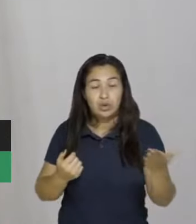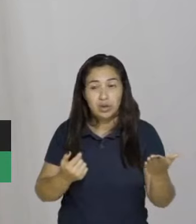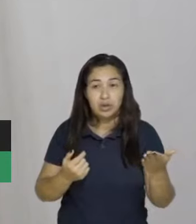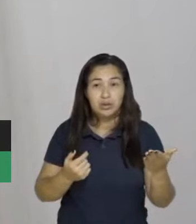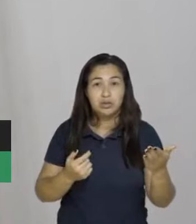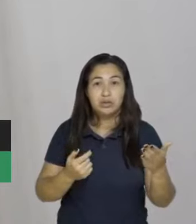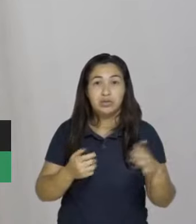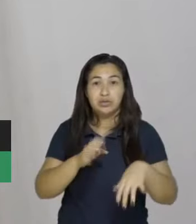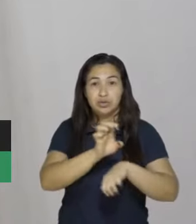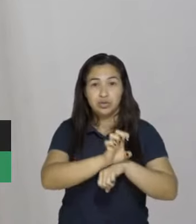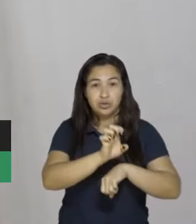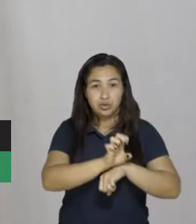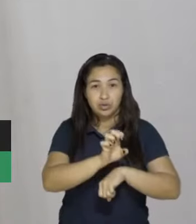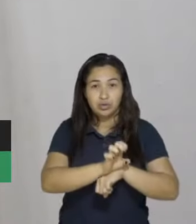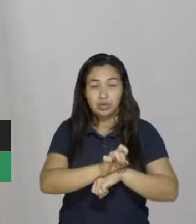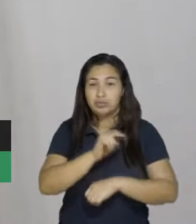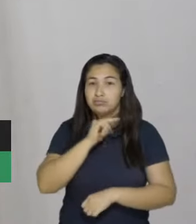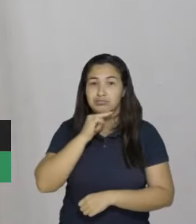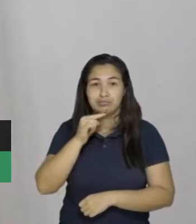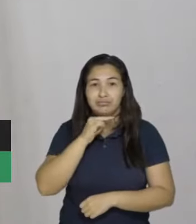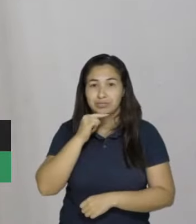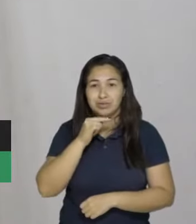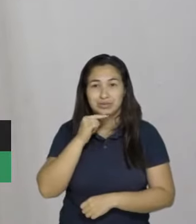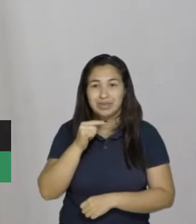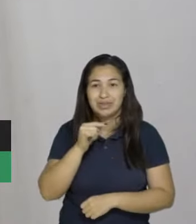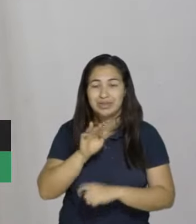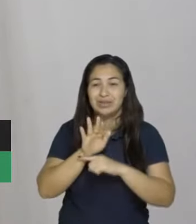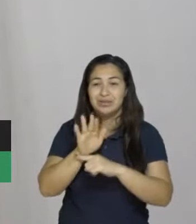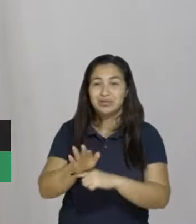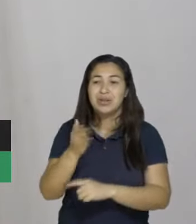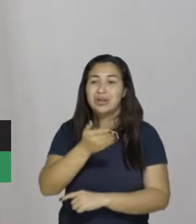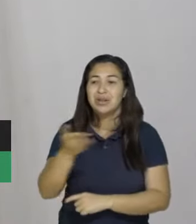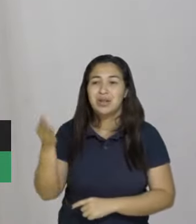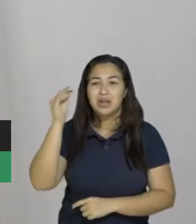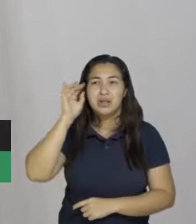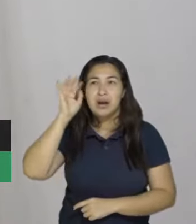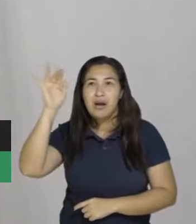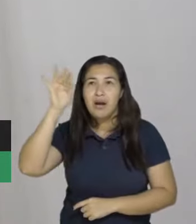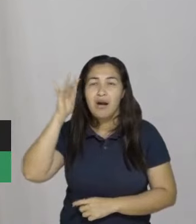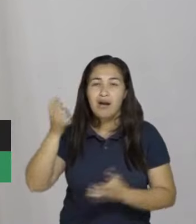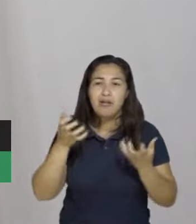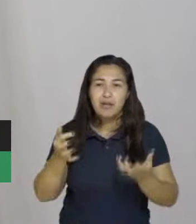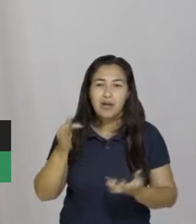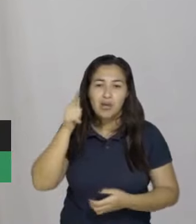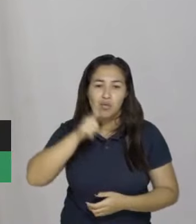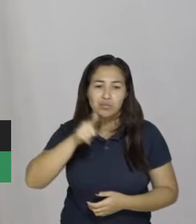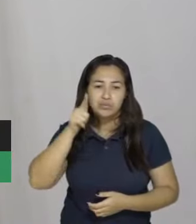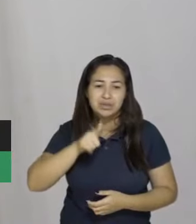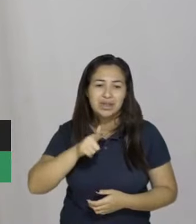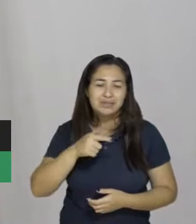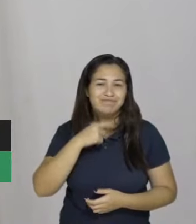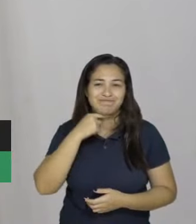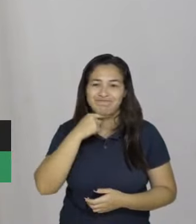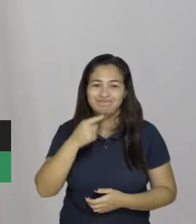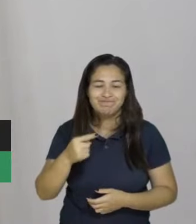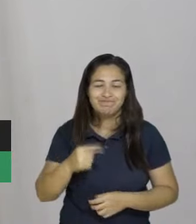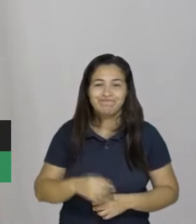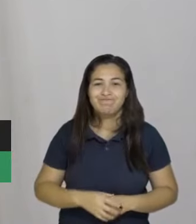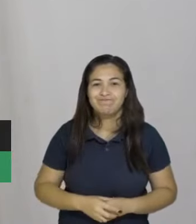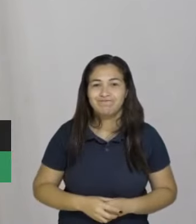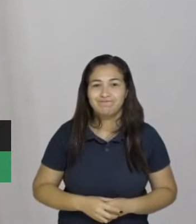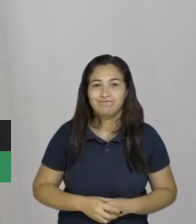pública acabam com o sonho de milhares de brasileiros todos os anos. A corrupção